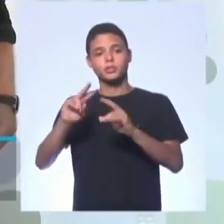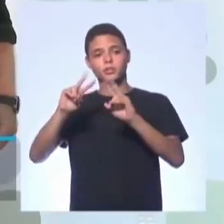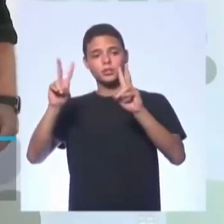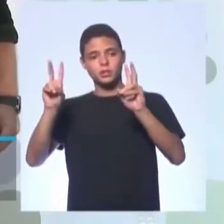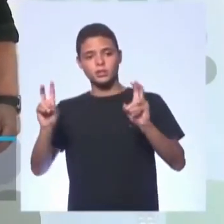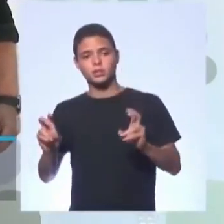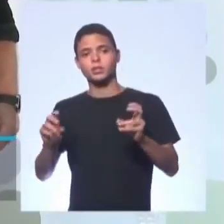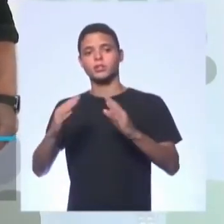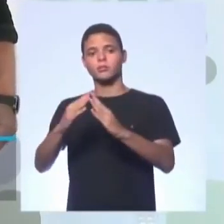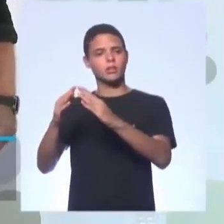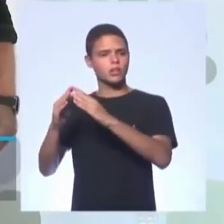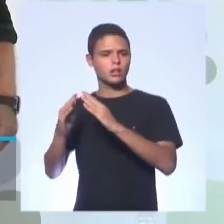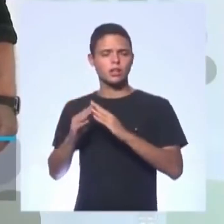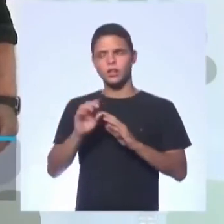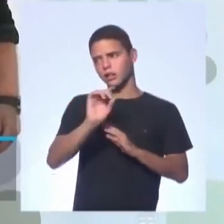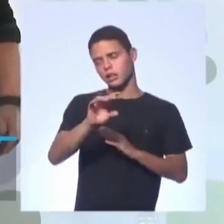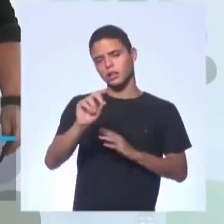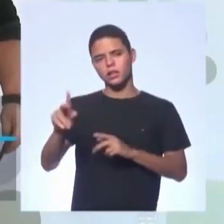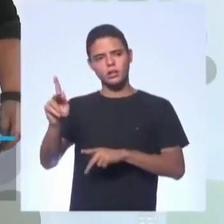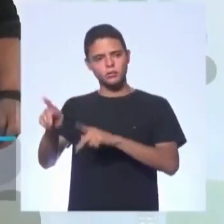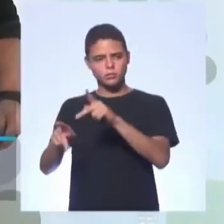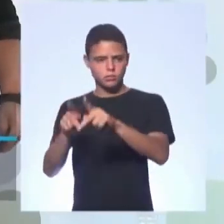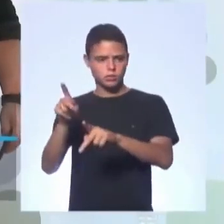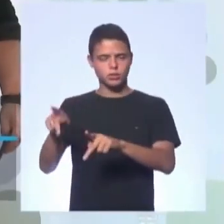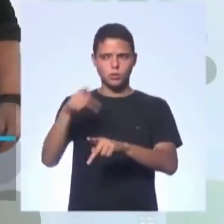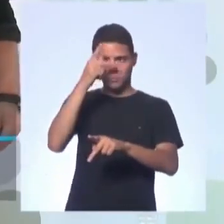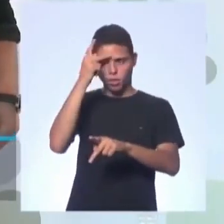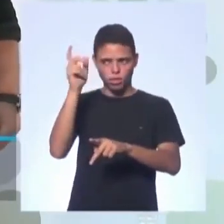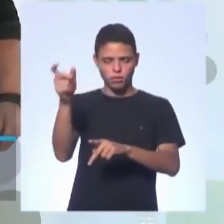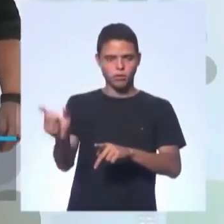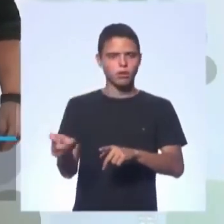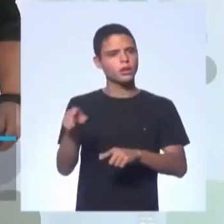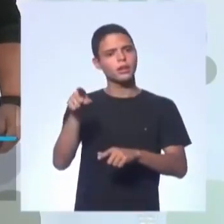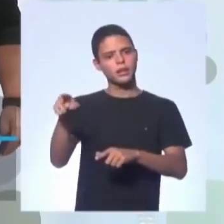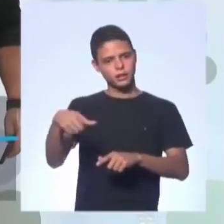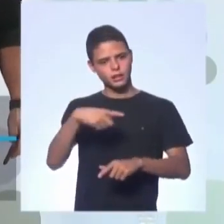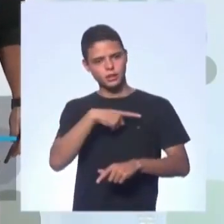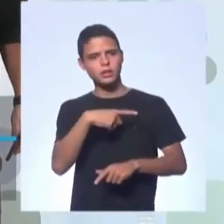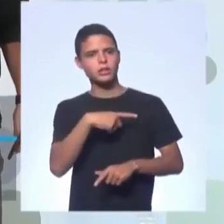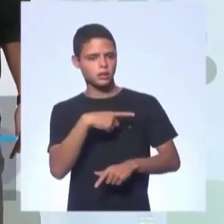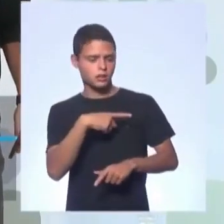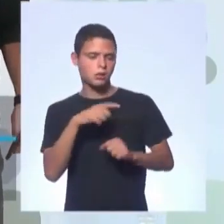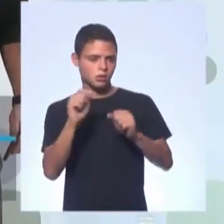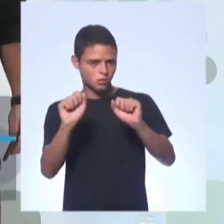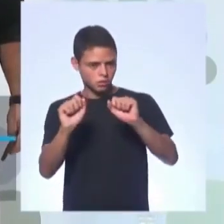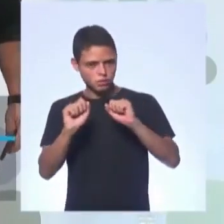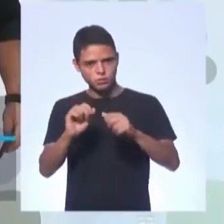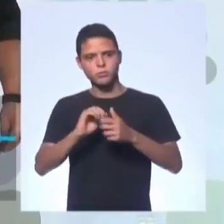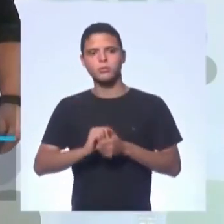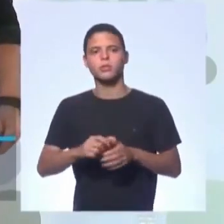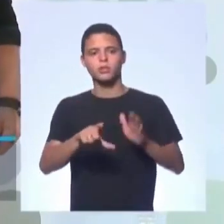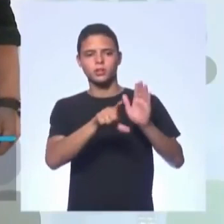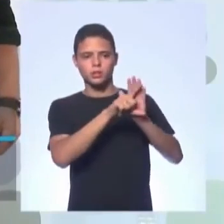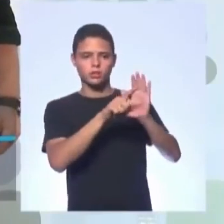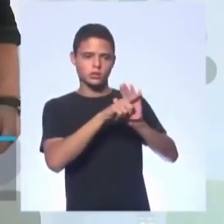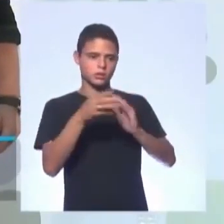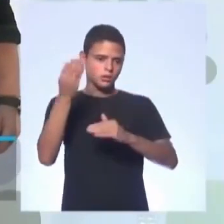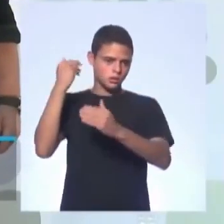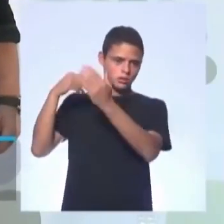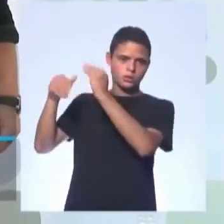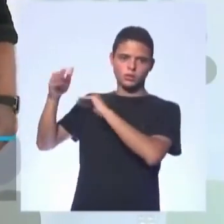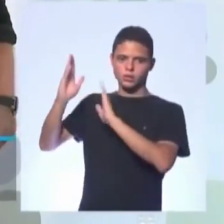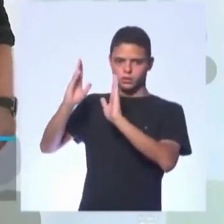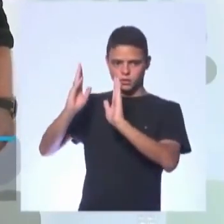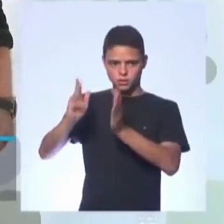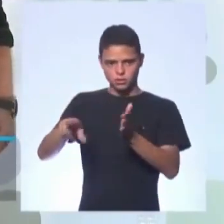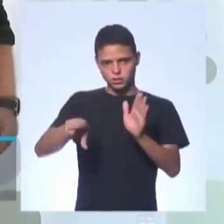um direito do cidadão, né? Está na Constituição de 1988, ela deve ser, né, resolvida aí com políticas públicas,